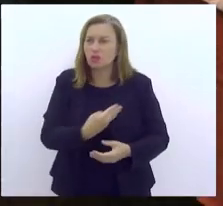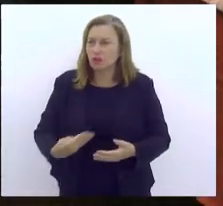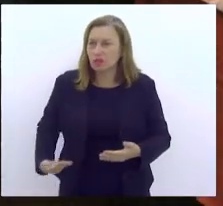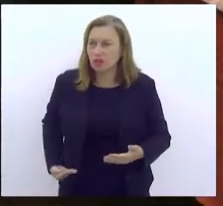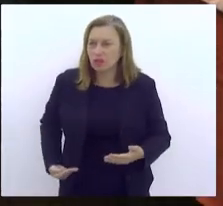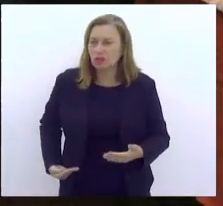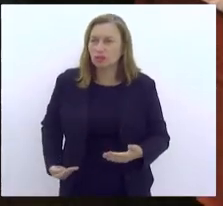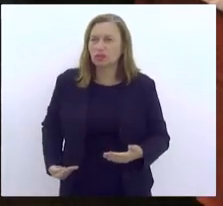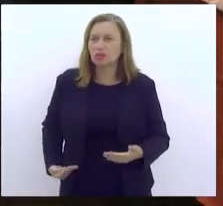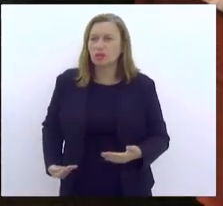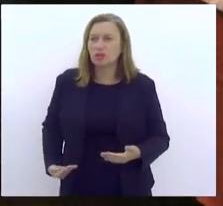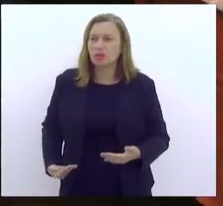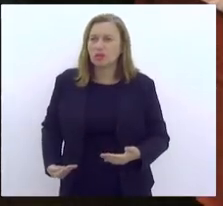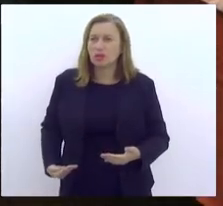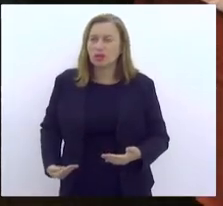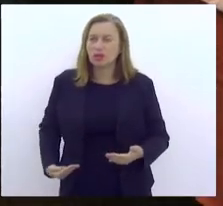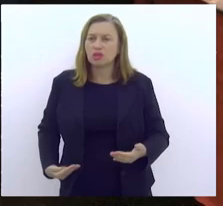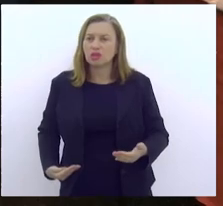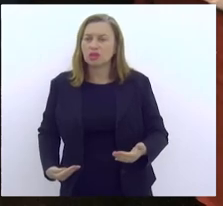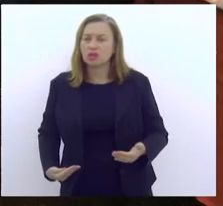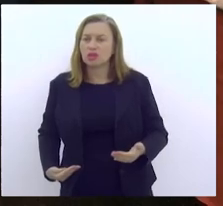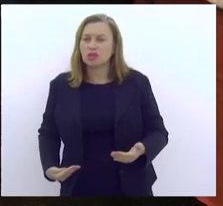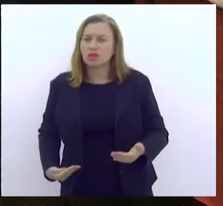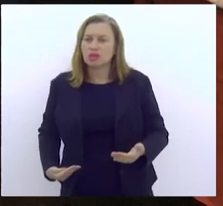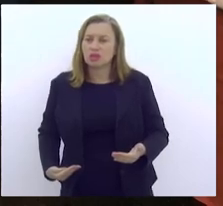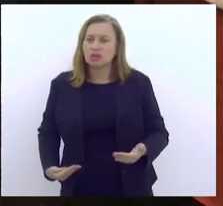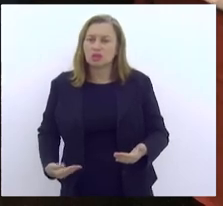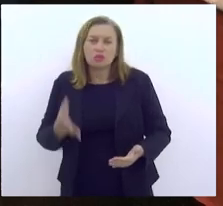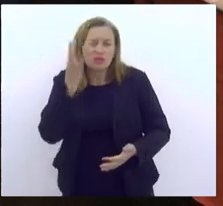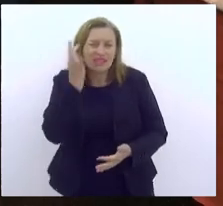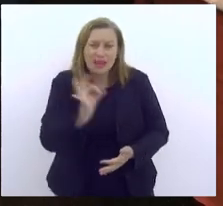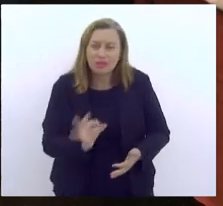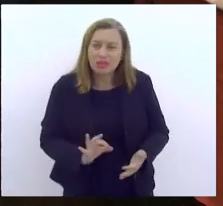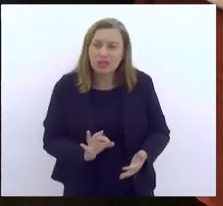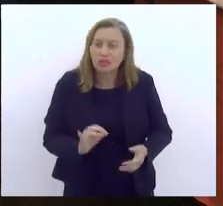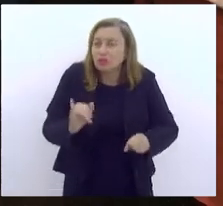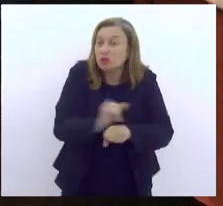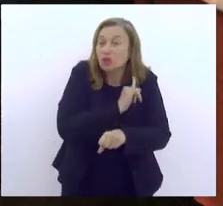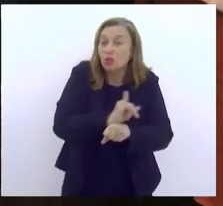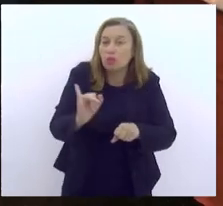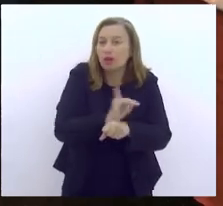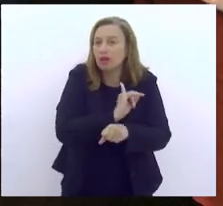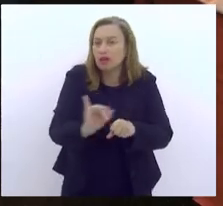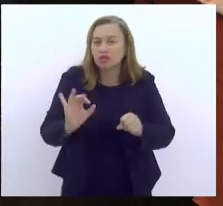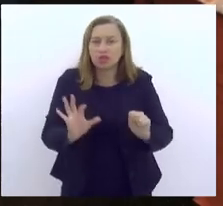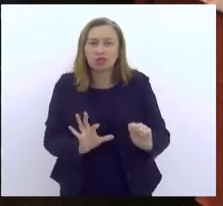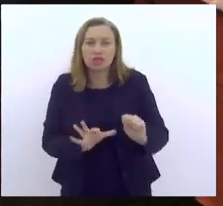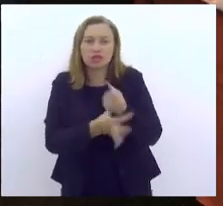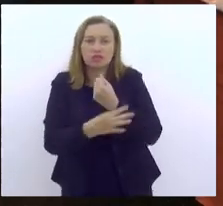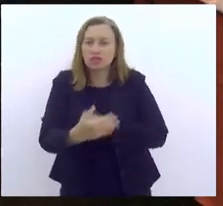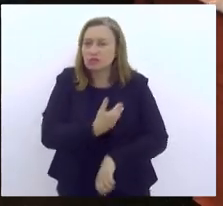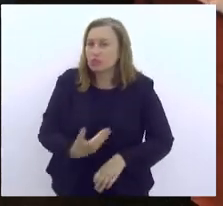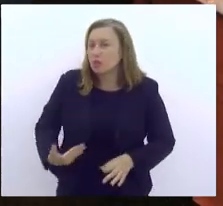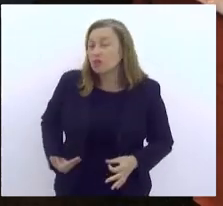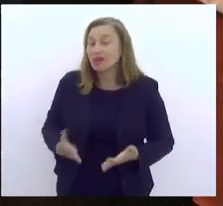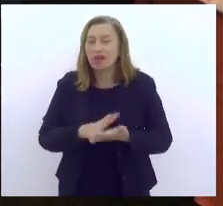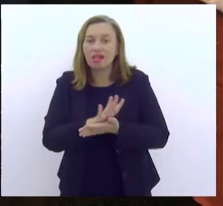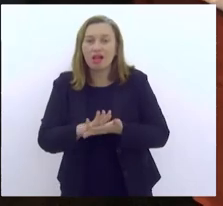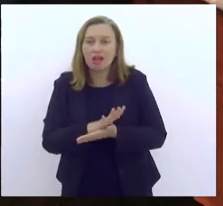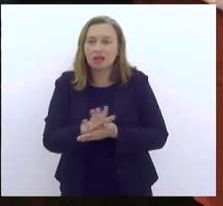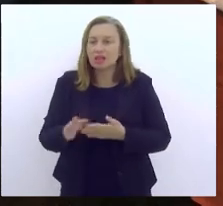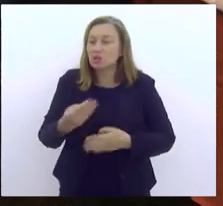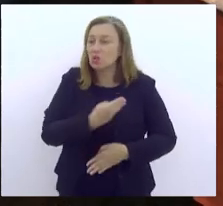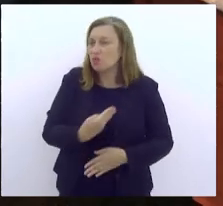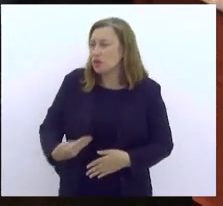sendo iludido. Esse governo não tem um plano de segurança pública. Esse